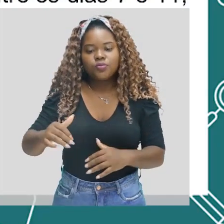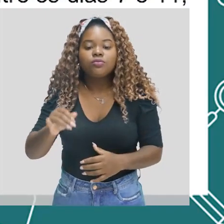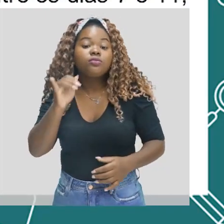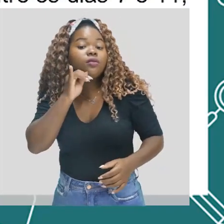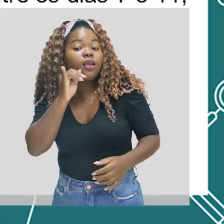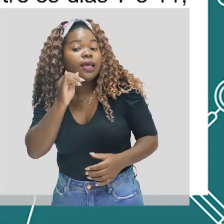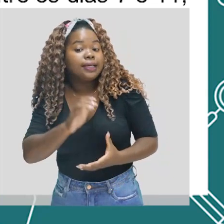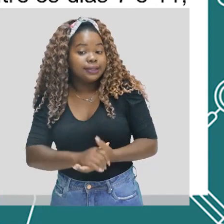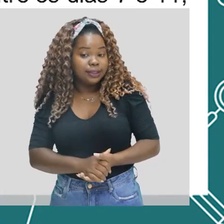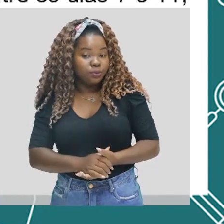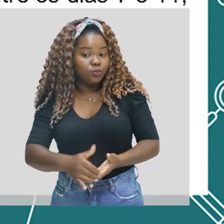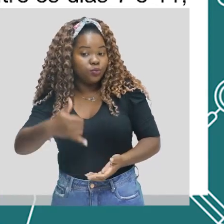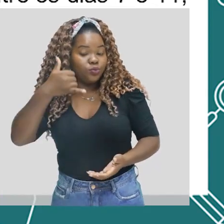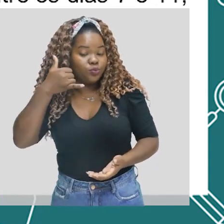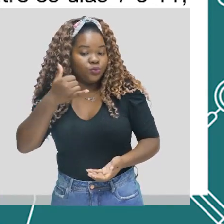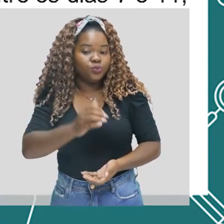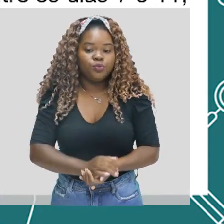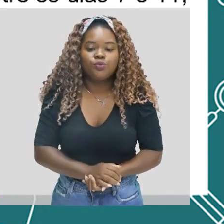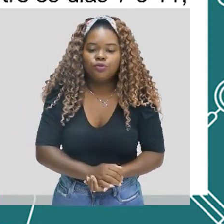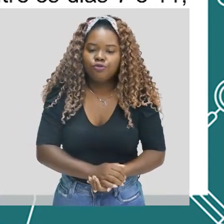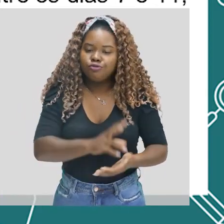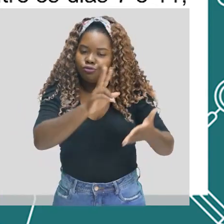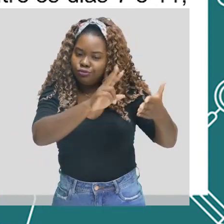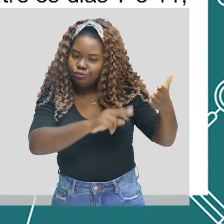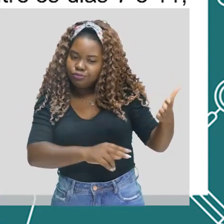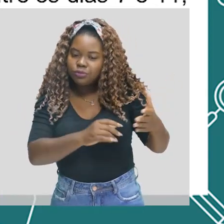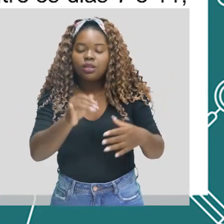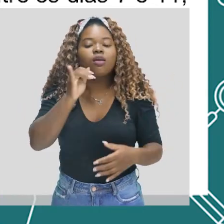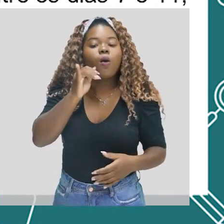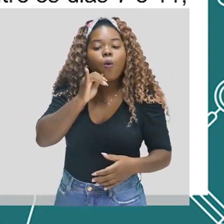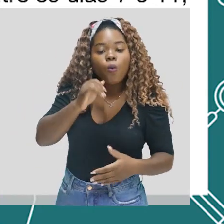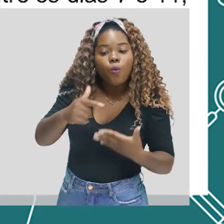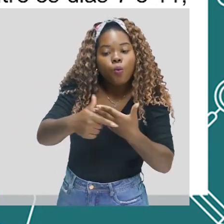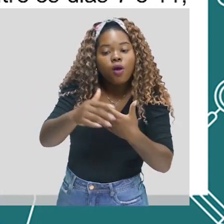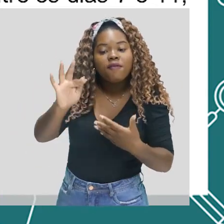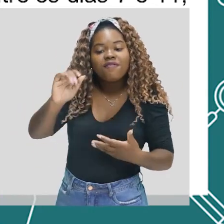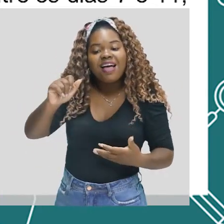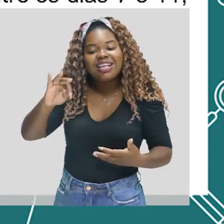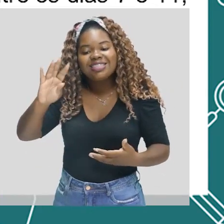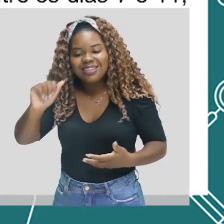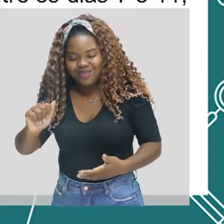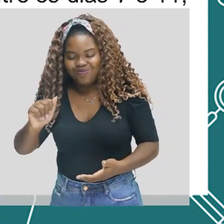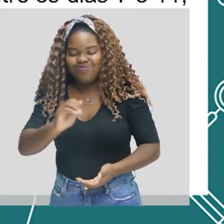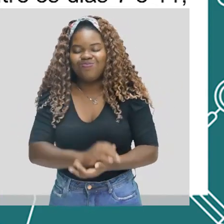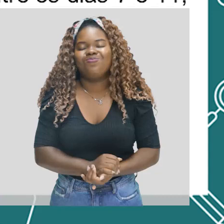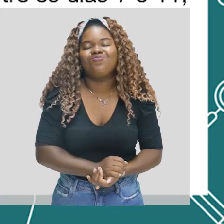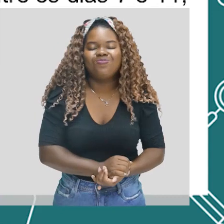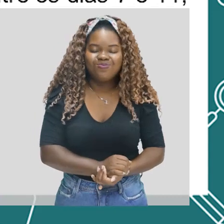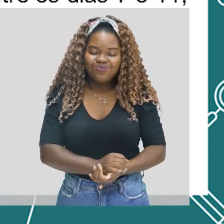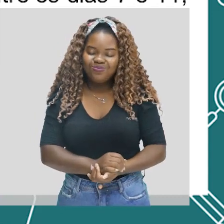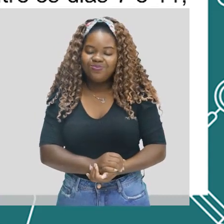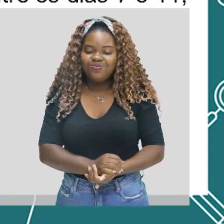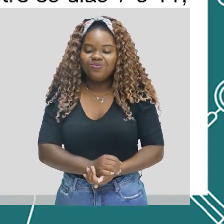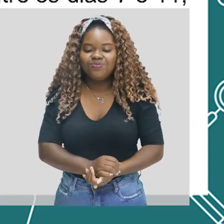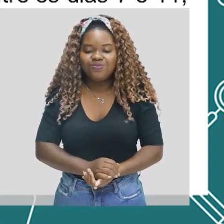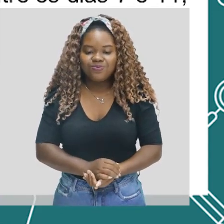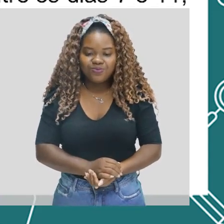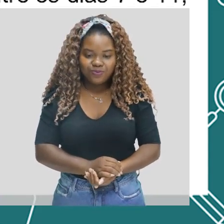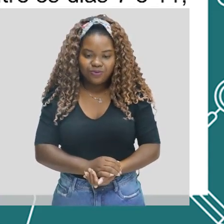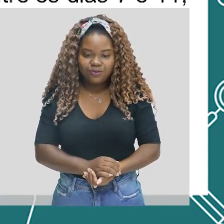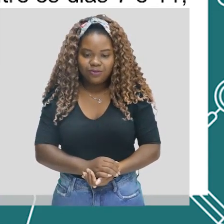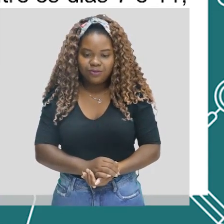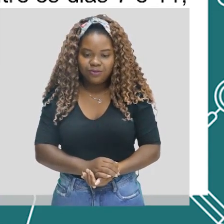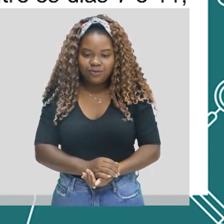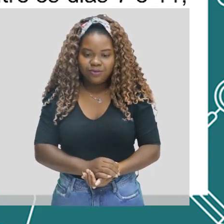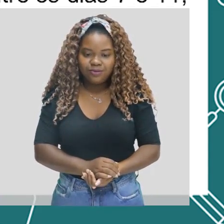Exemplo de uma conversa telefônica, né? Que é também exemplo de da função fática, estabelecendo aí essa